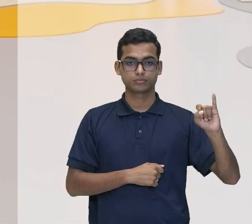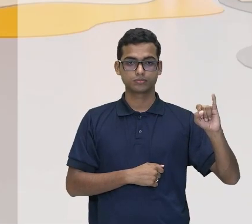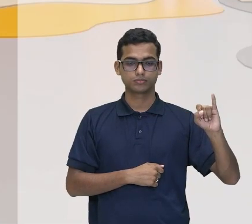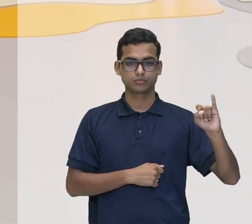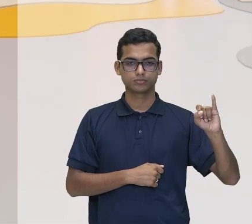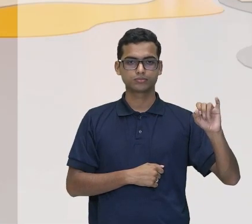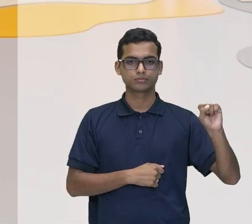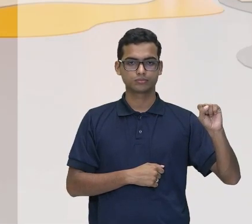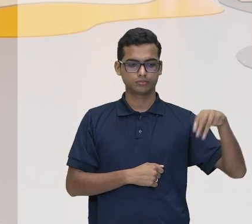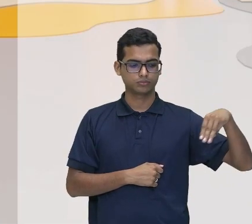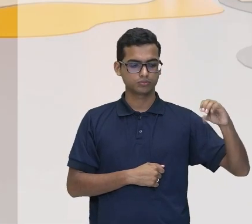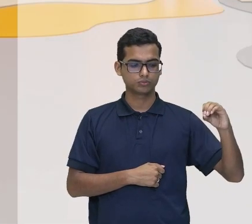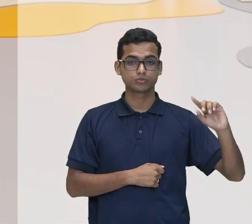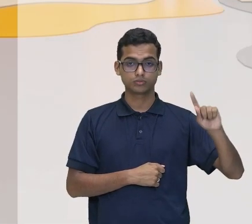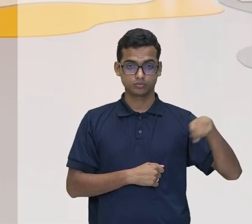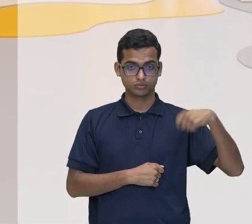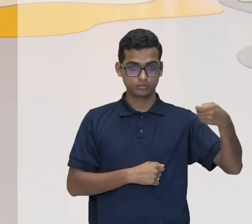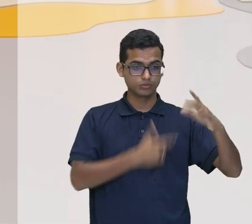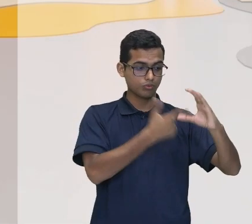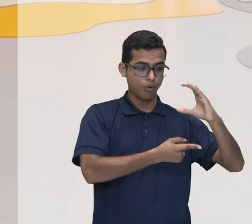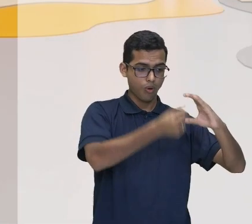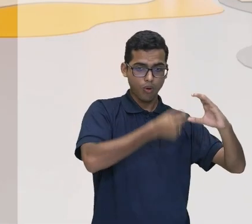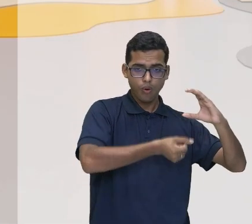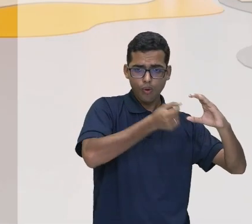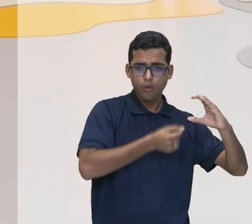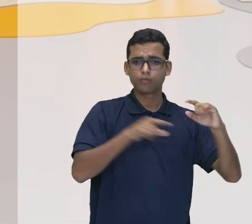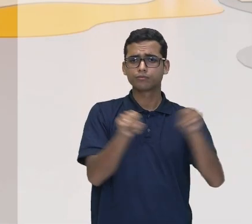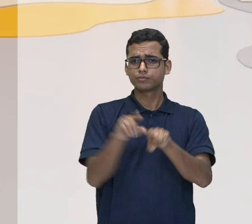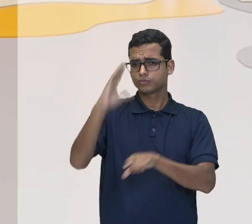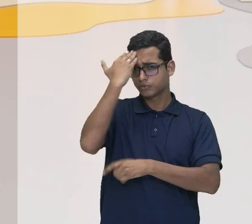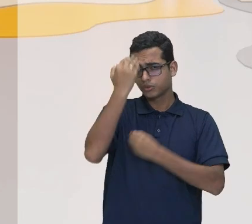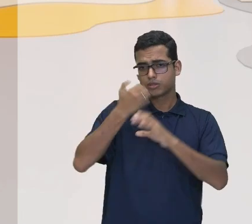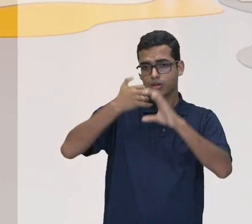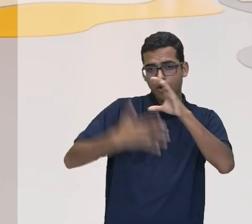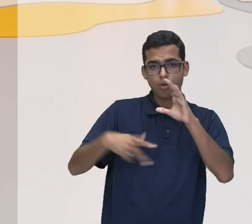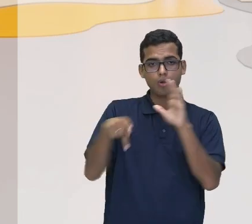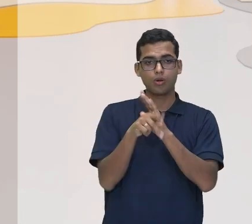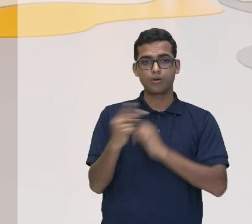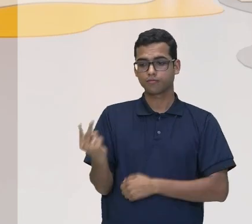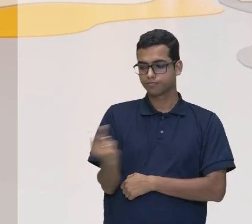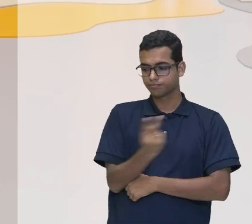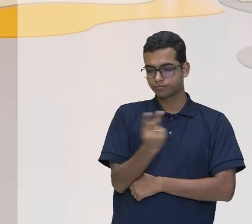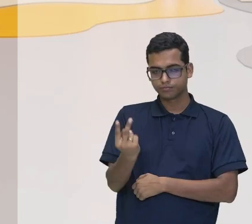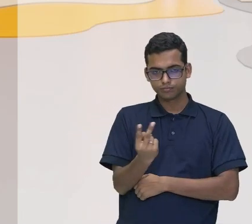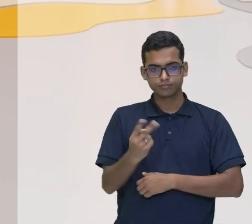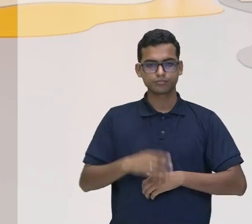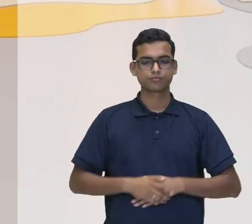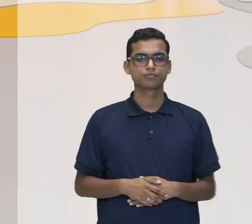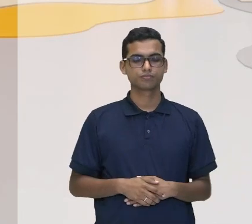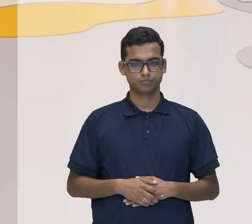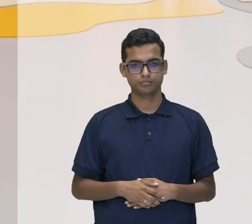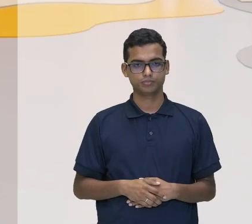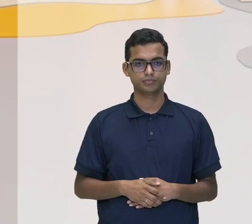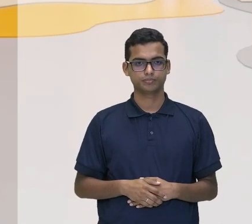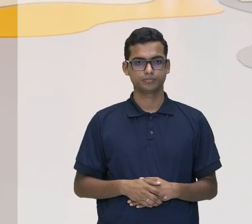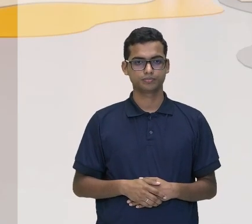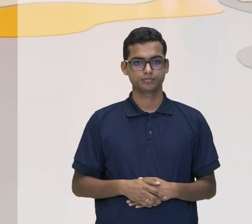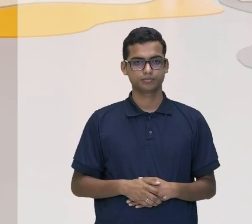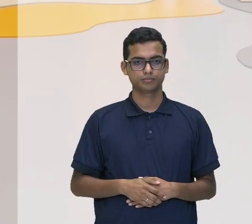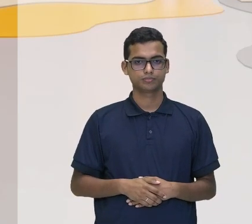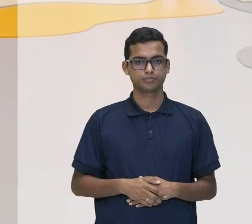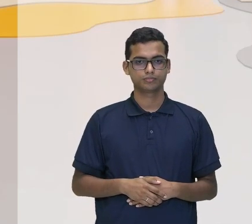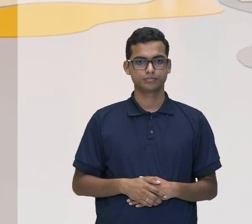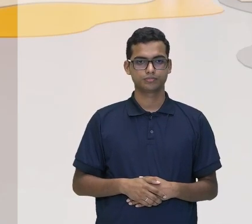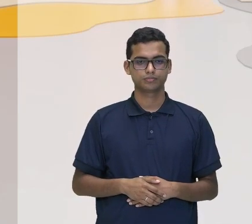gente vai entender também as principais características do mercantilismo e também do capitalismo. No caso do modo de